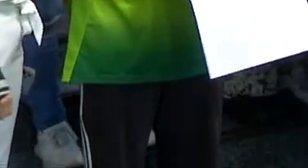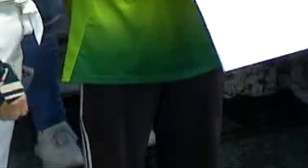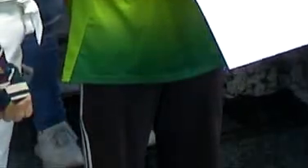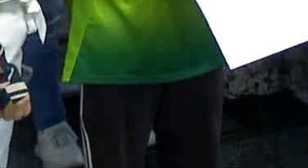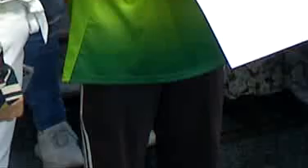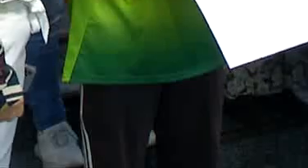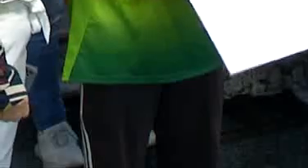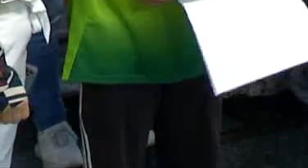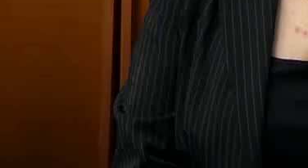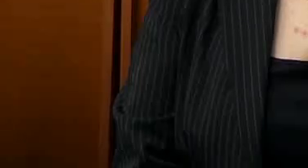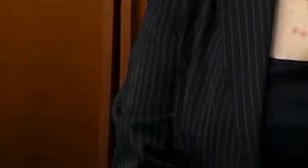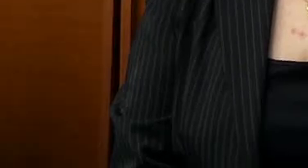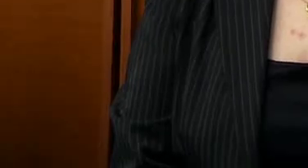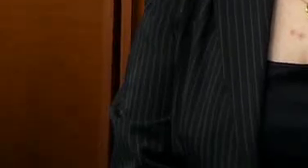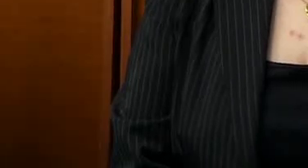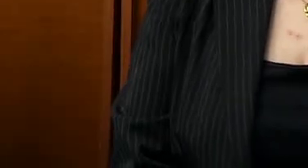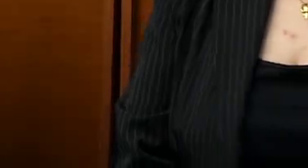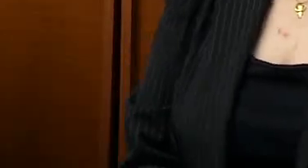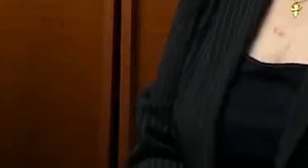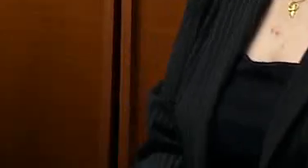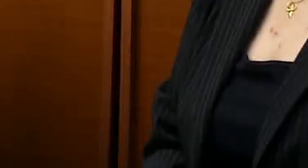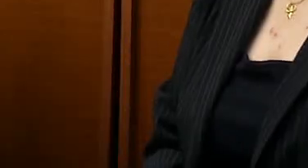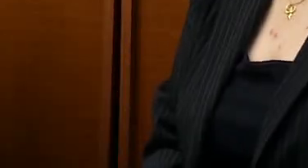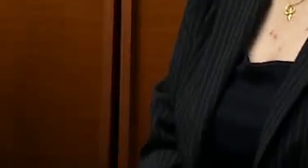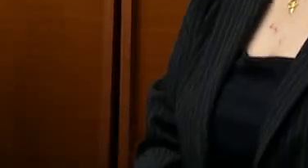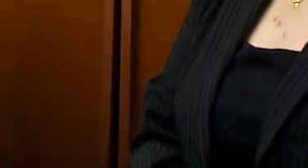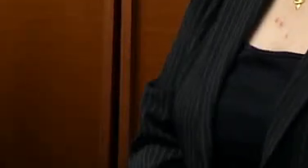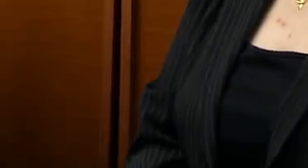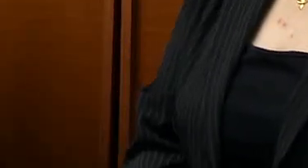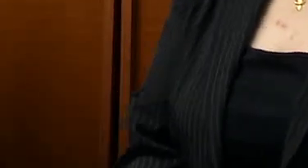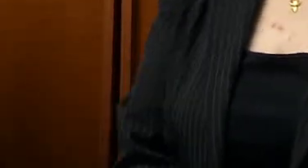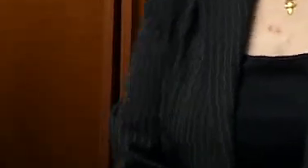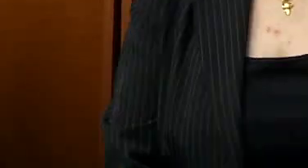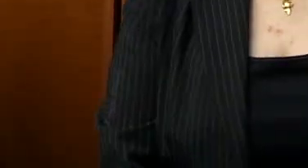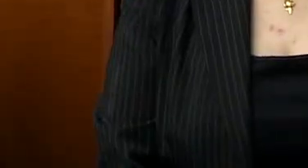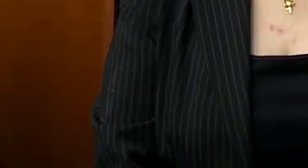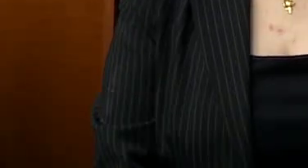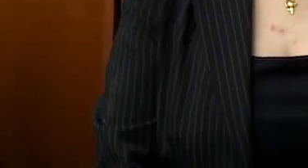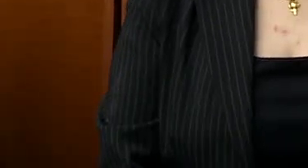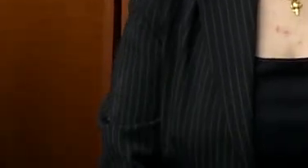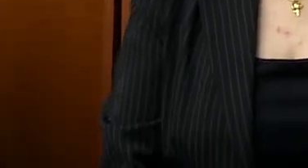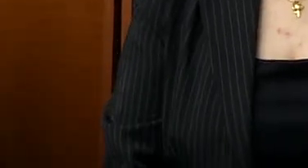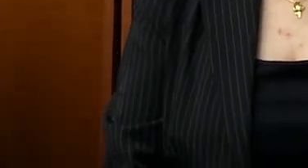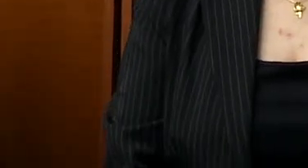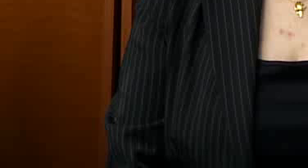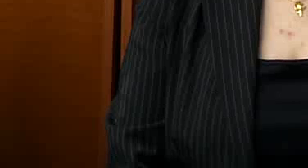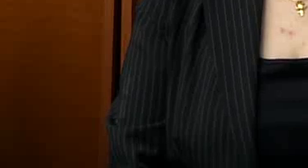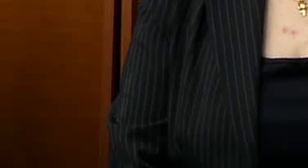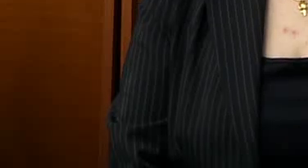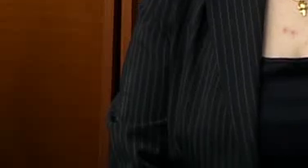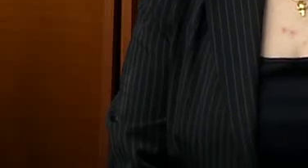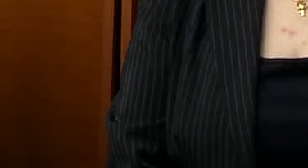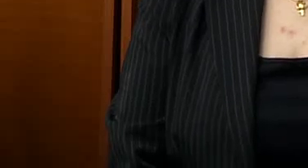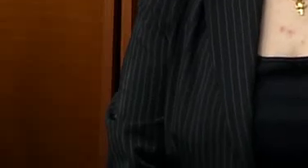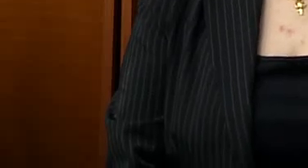esse espírito de coletividade de servir né pelo bem comum sempre com essa visão agenda